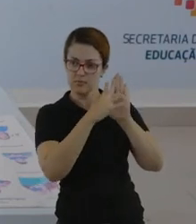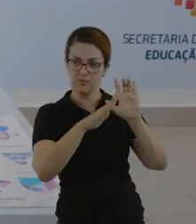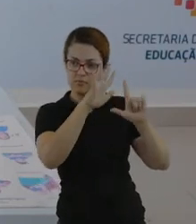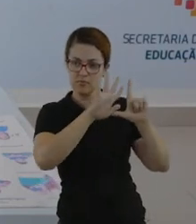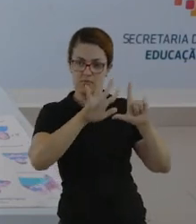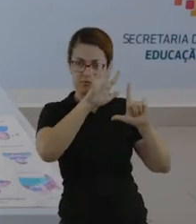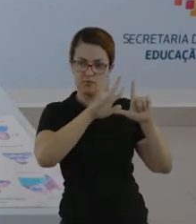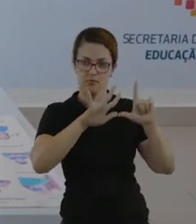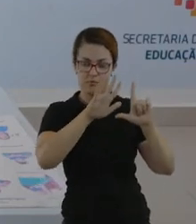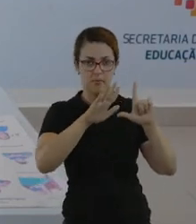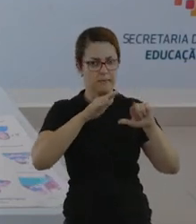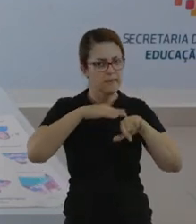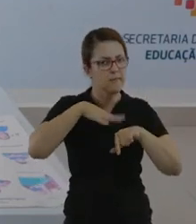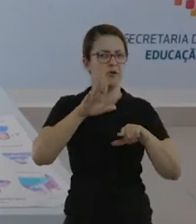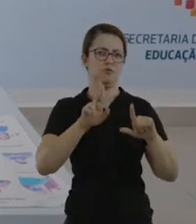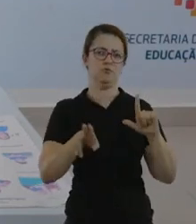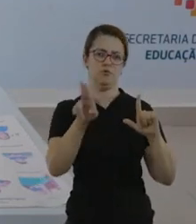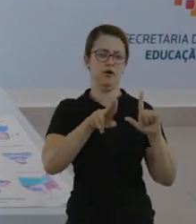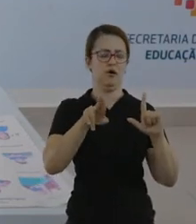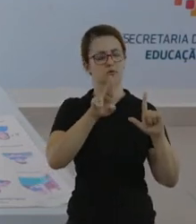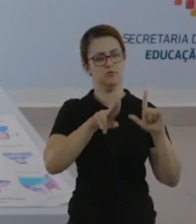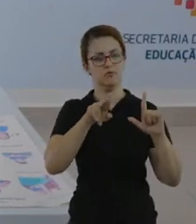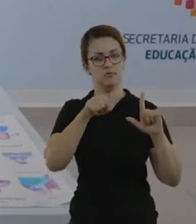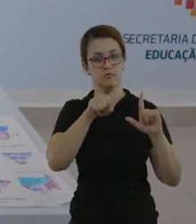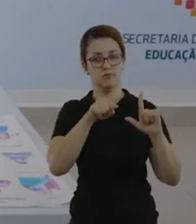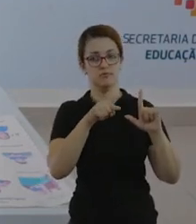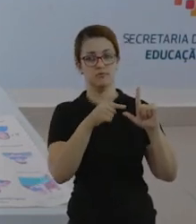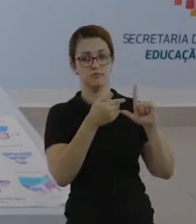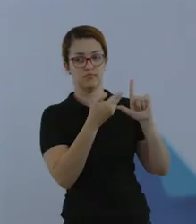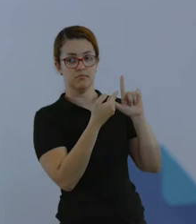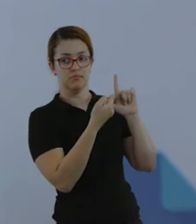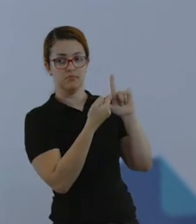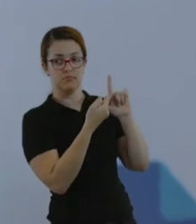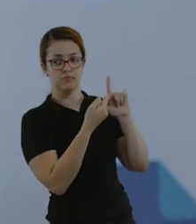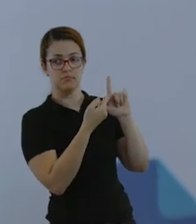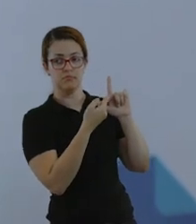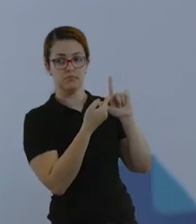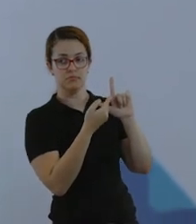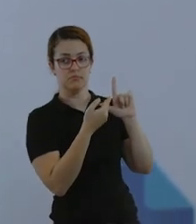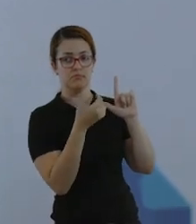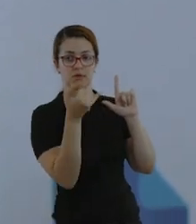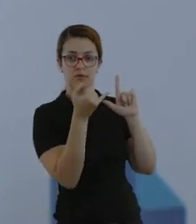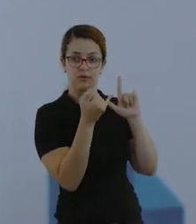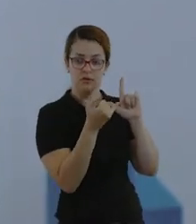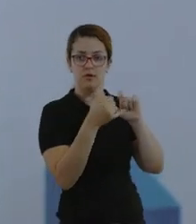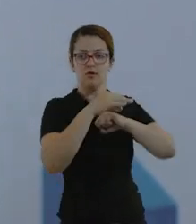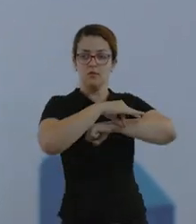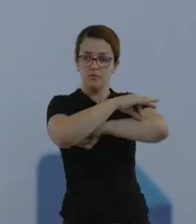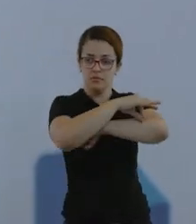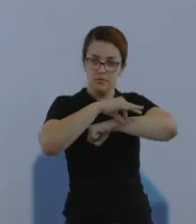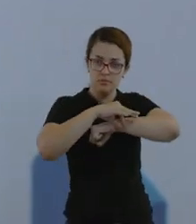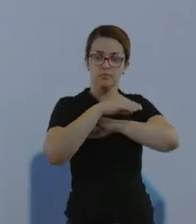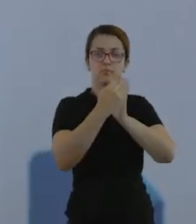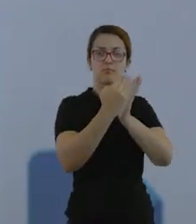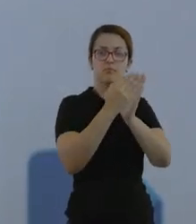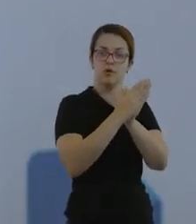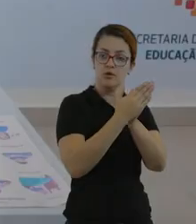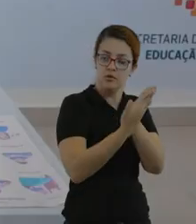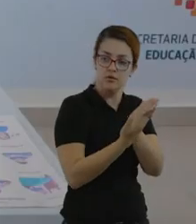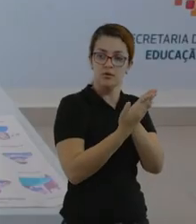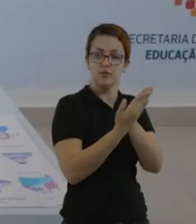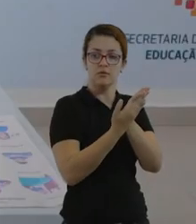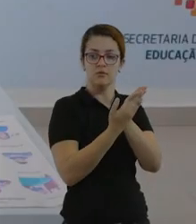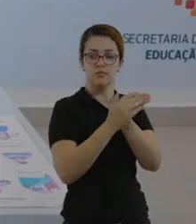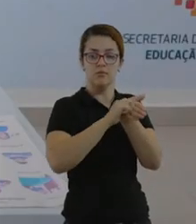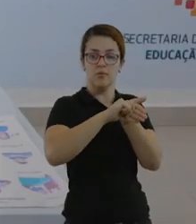materiais escolares. Então, nós temos aqui alguns materiais escolares, né, que são os mais usados por vocês. Então, por